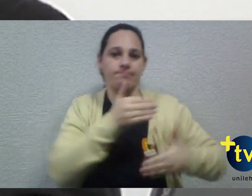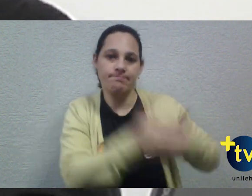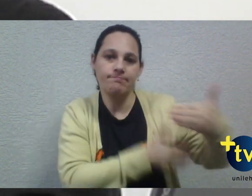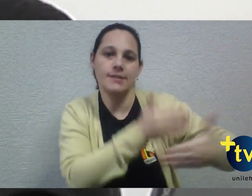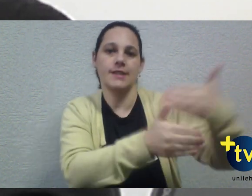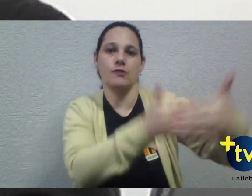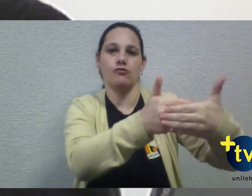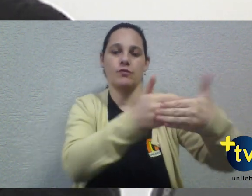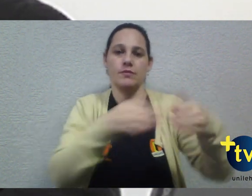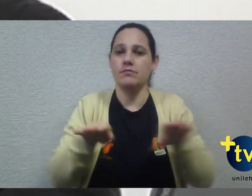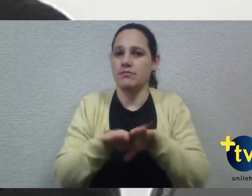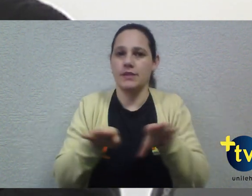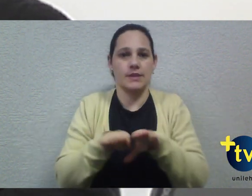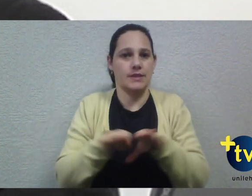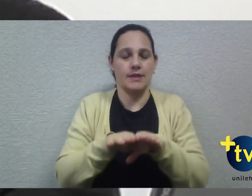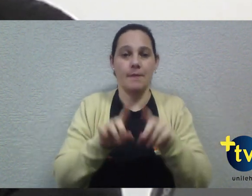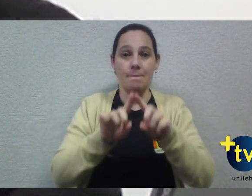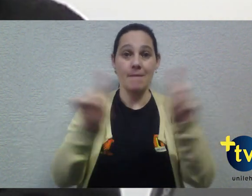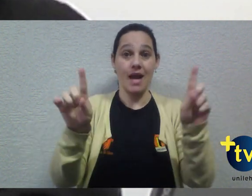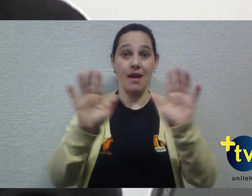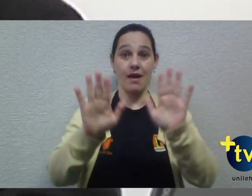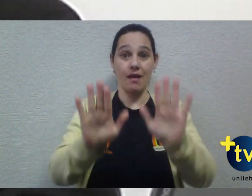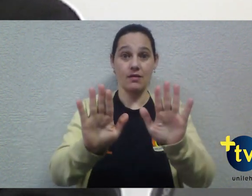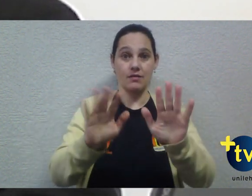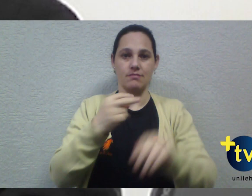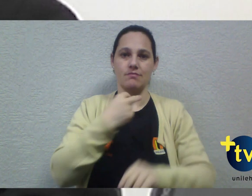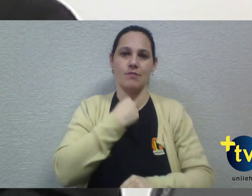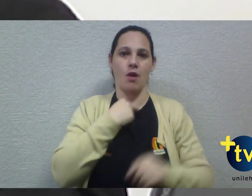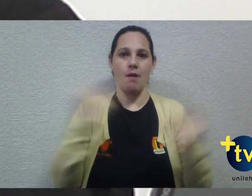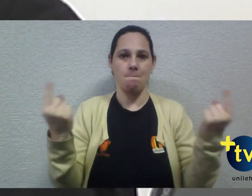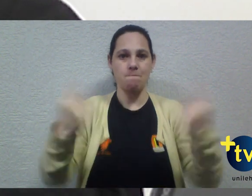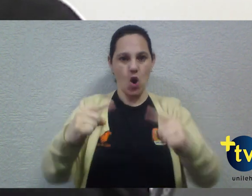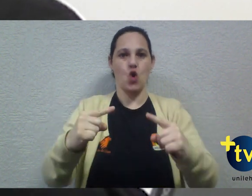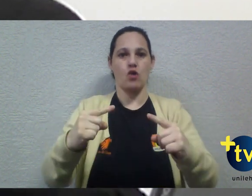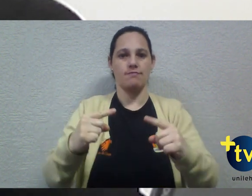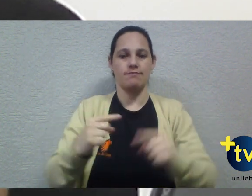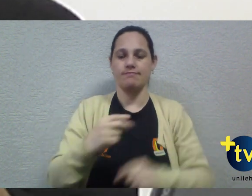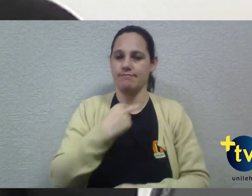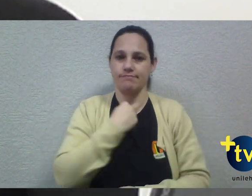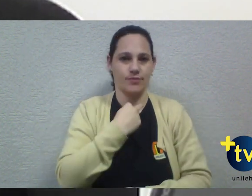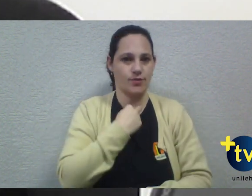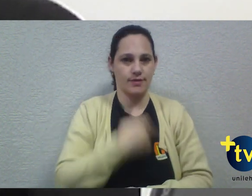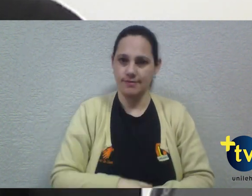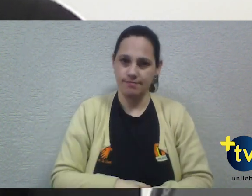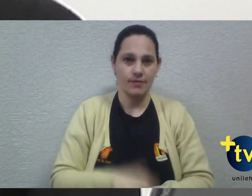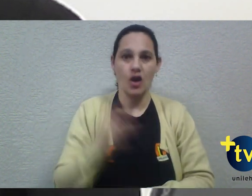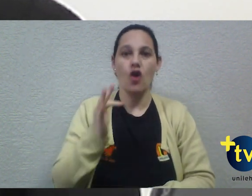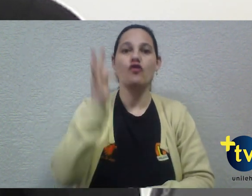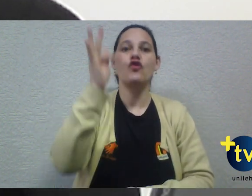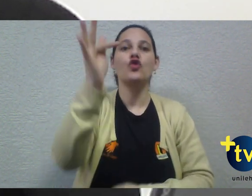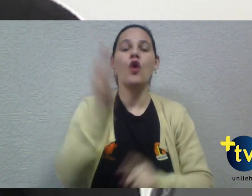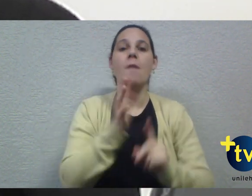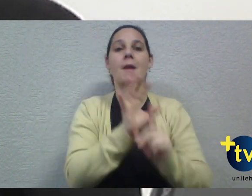tecnológico, sem que os dois entrem em conflitos, nem que seja que não seja só uma questão de